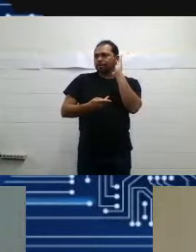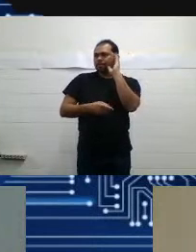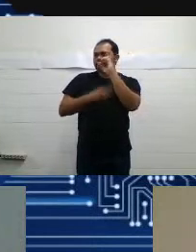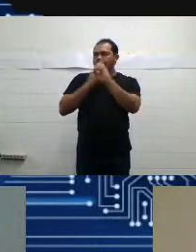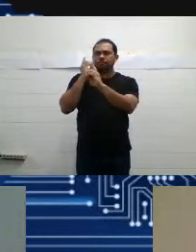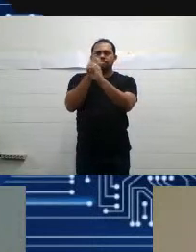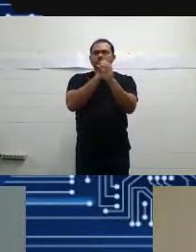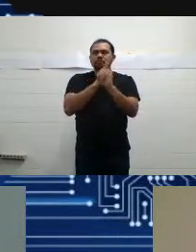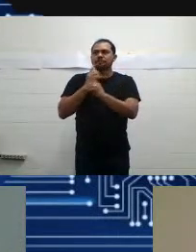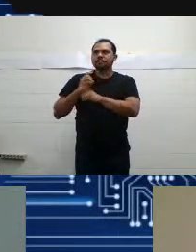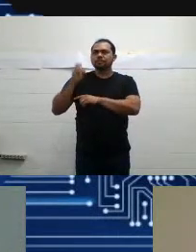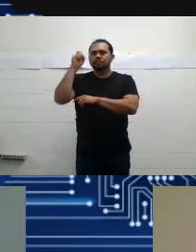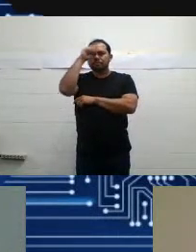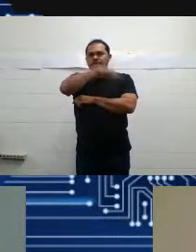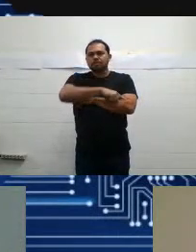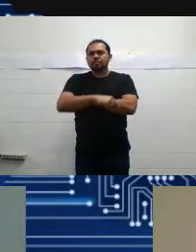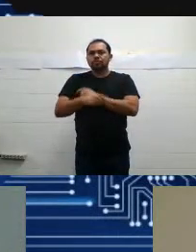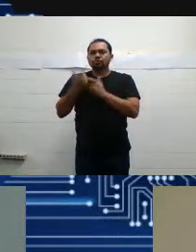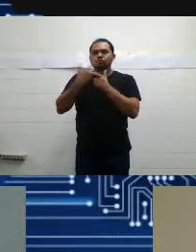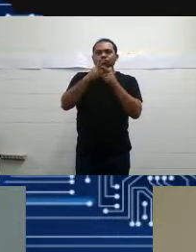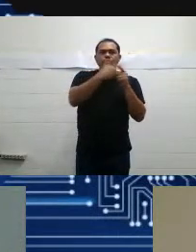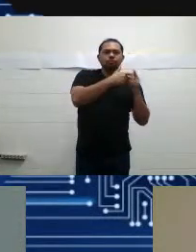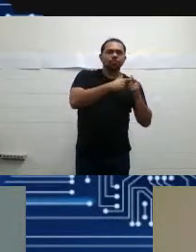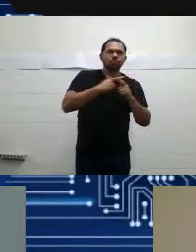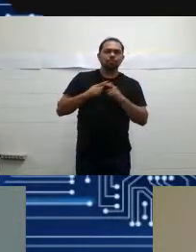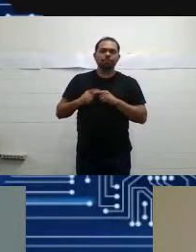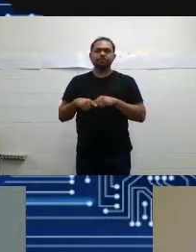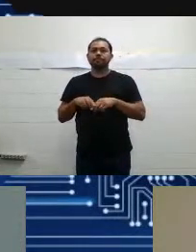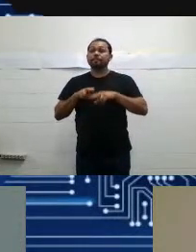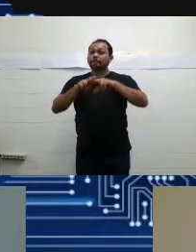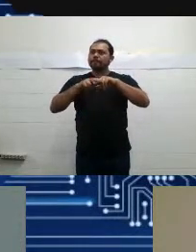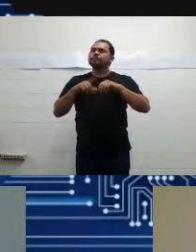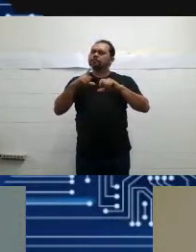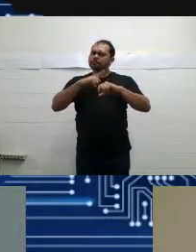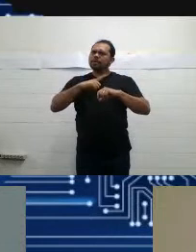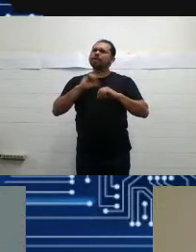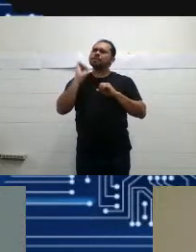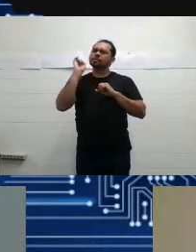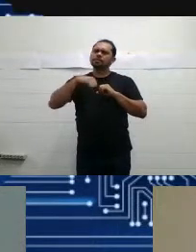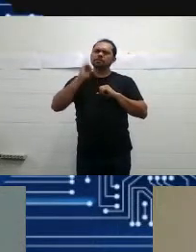se deparando com essas dificuldades. Então, tem esse desafio, sim.